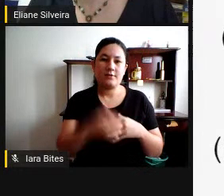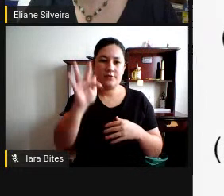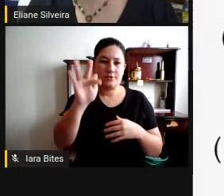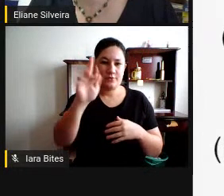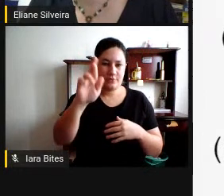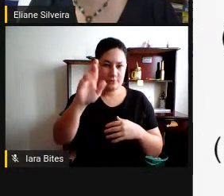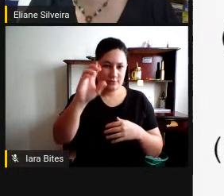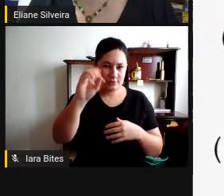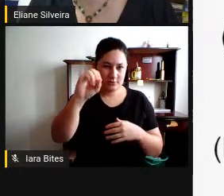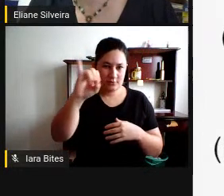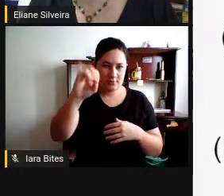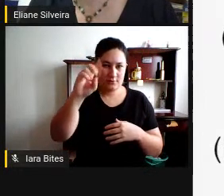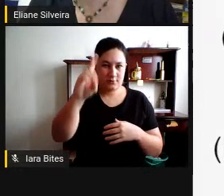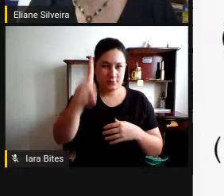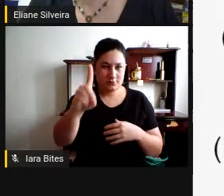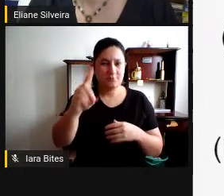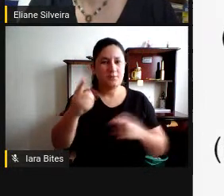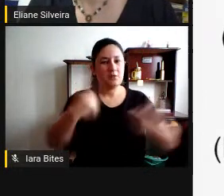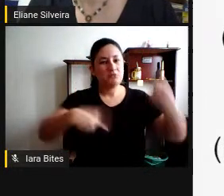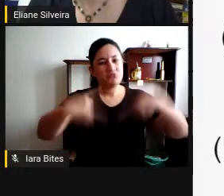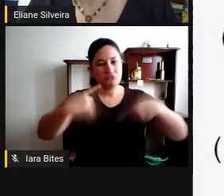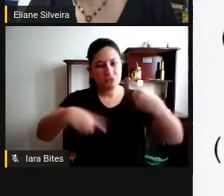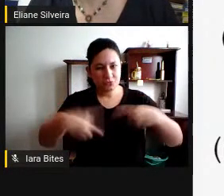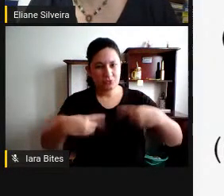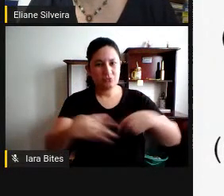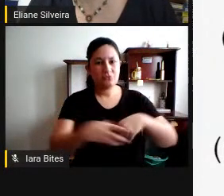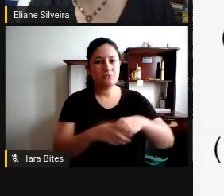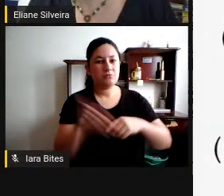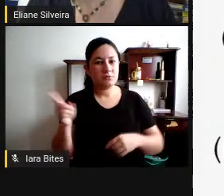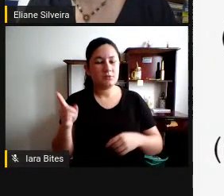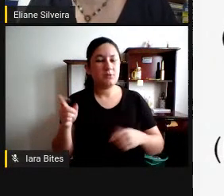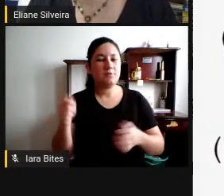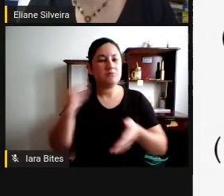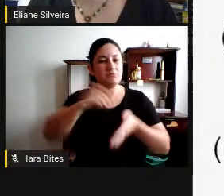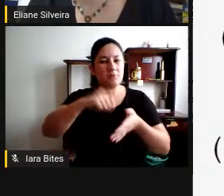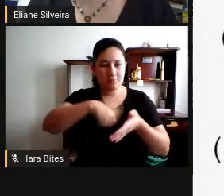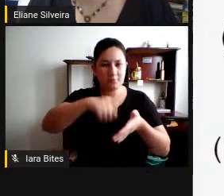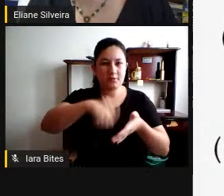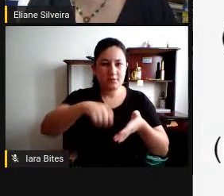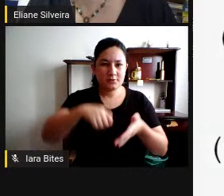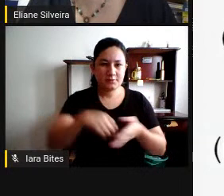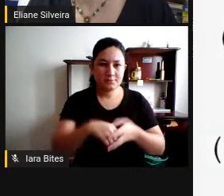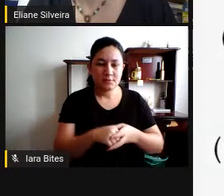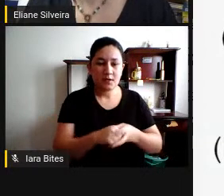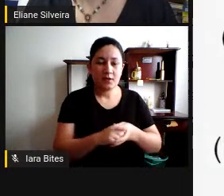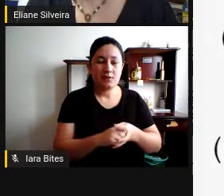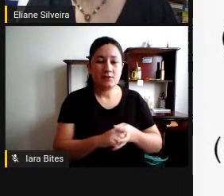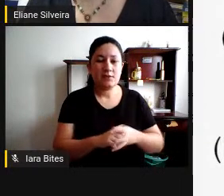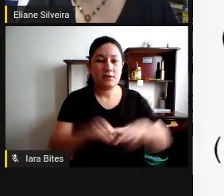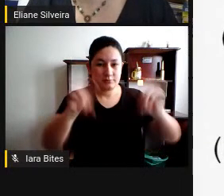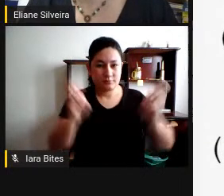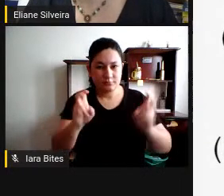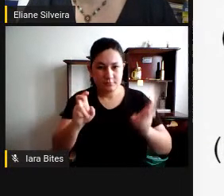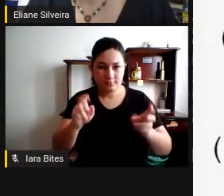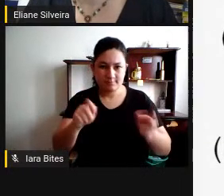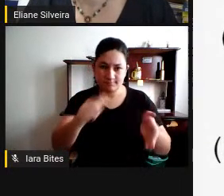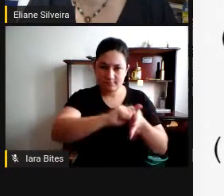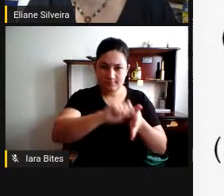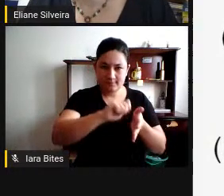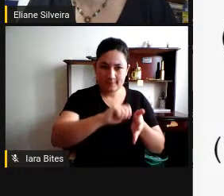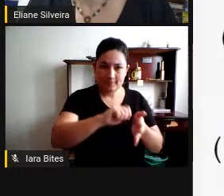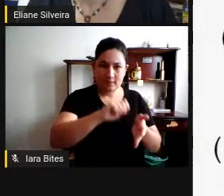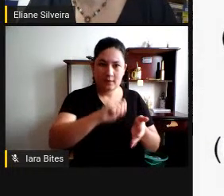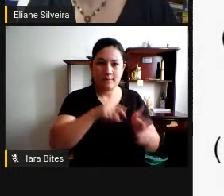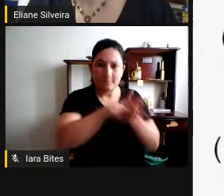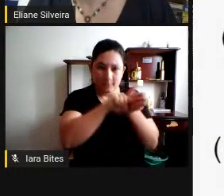indica no início do seu texto. Ele diz o pesquisador sobre o Leonardo da Vinci, o pesquisador que nele